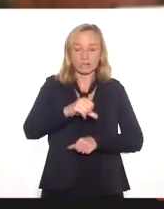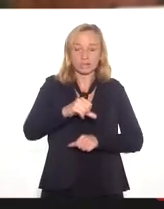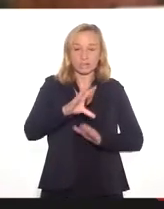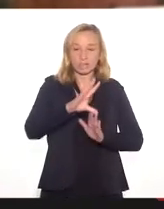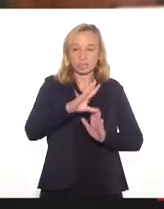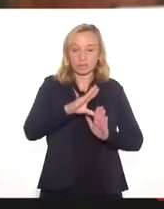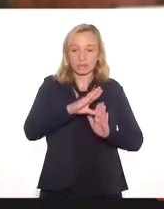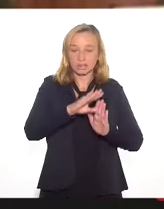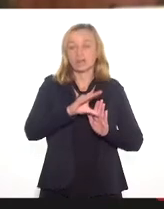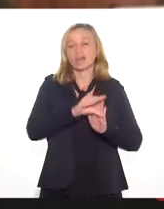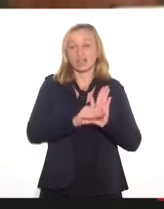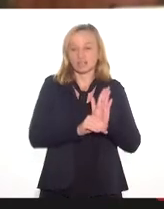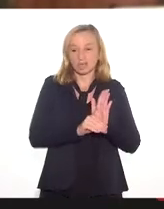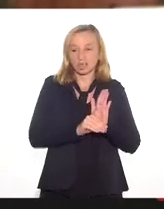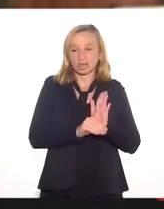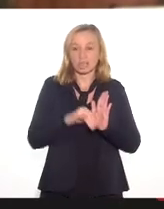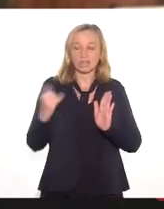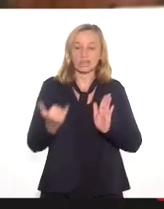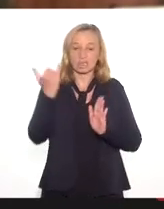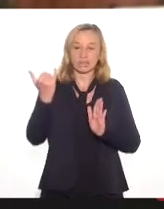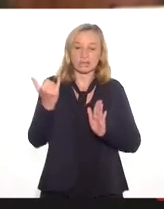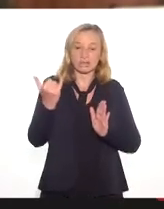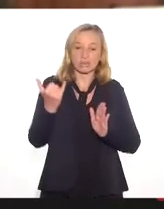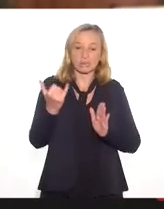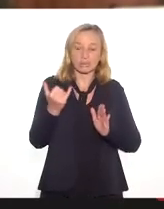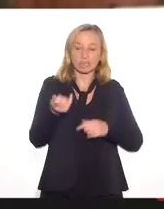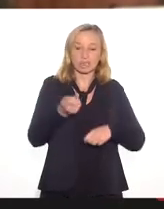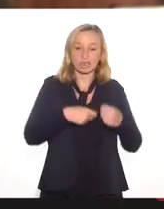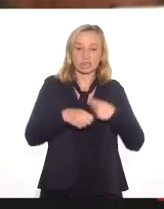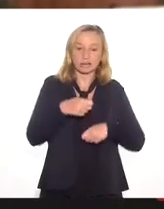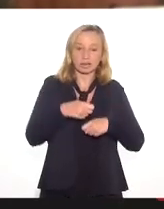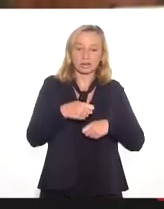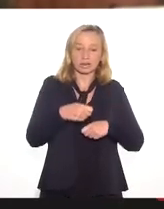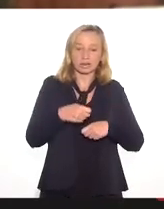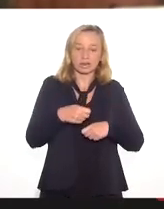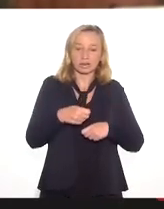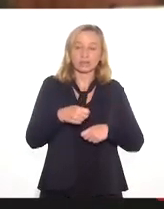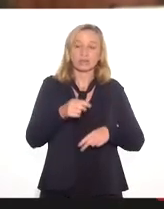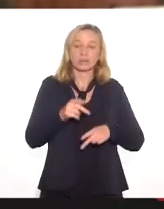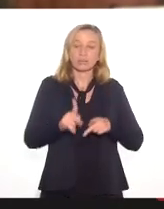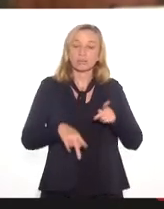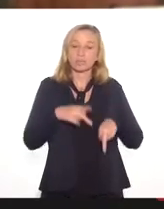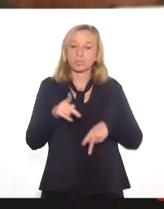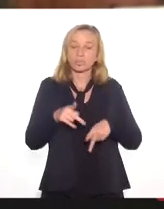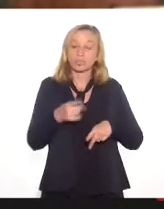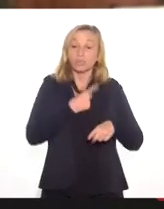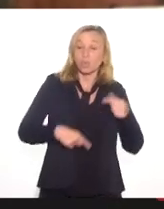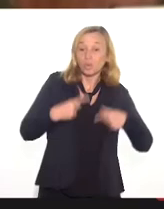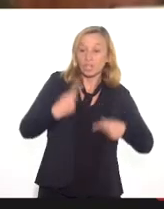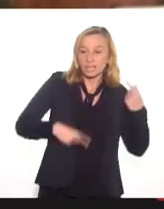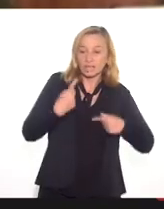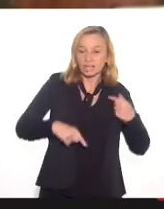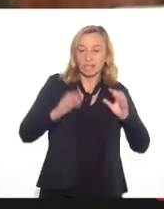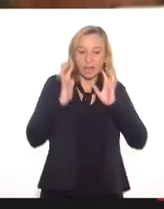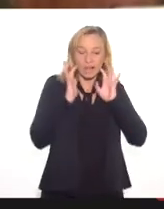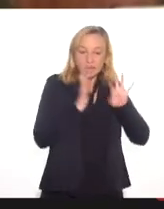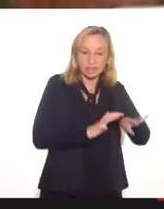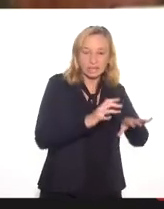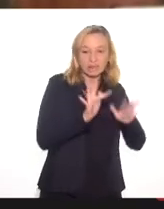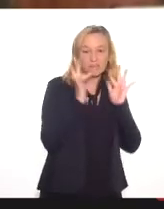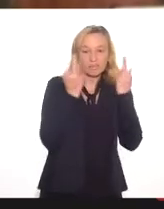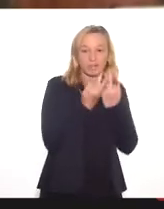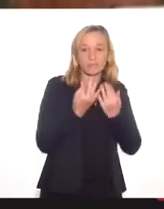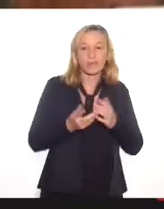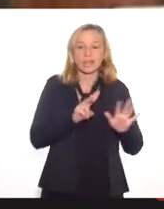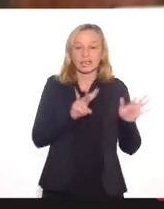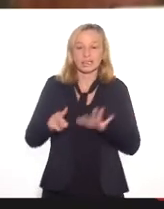internacional na direção de políticas de atenção à família. Na